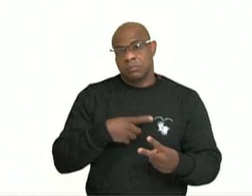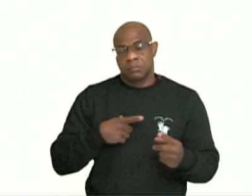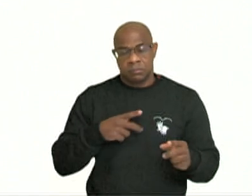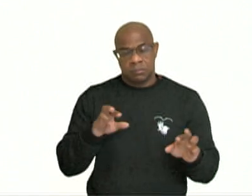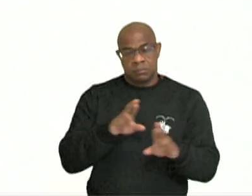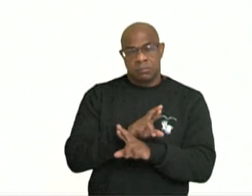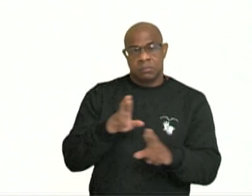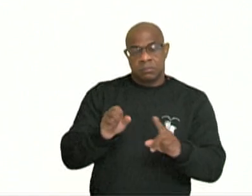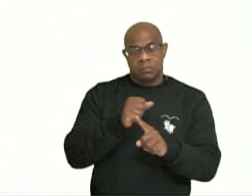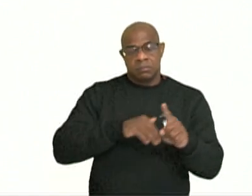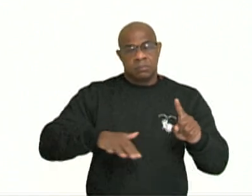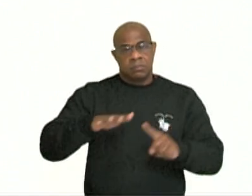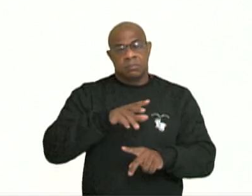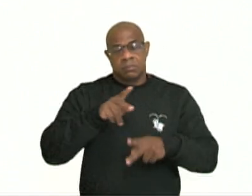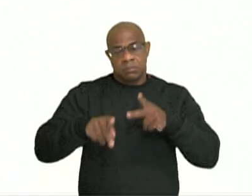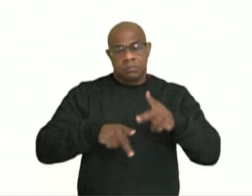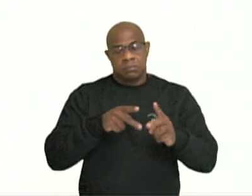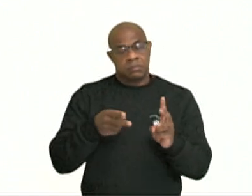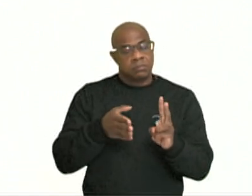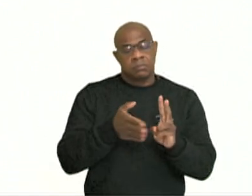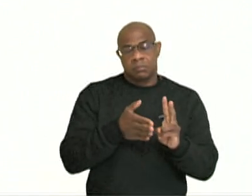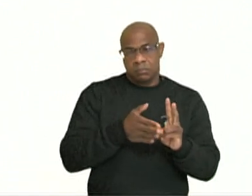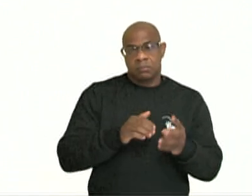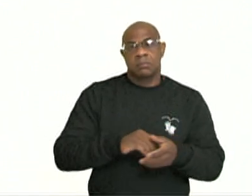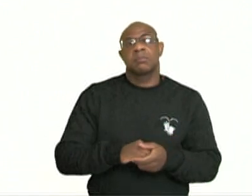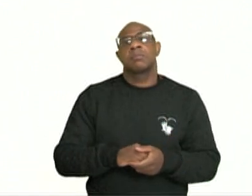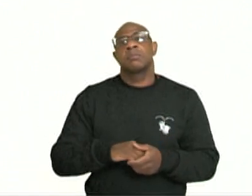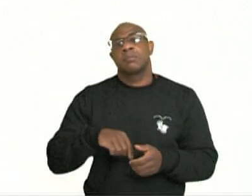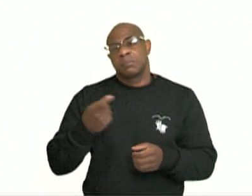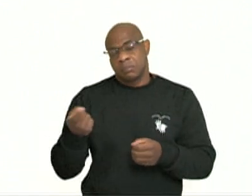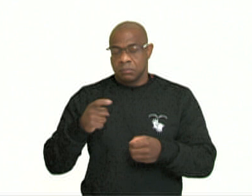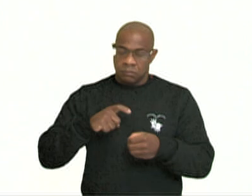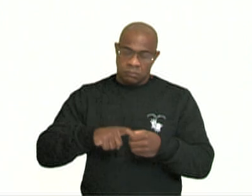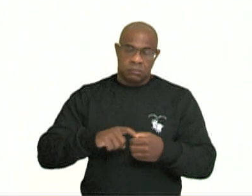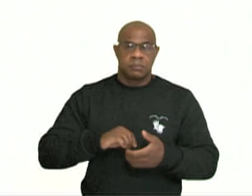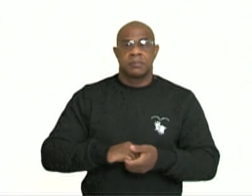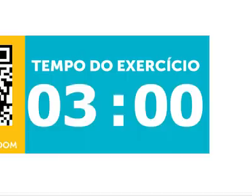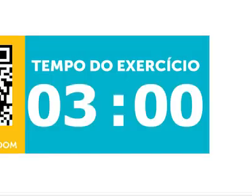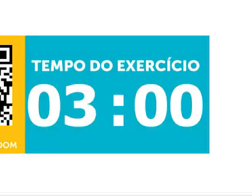relações sociais entre os povos indígenas. Daqui a pouquinho nós voltamos e corrigimos junto.